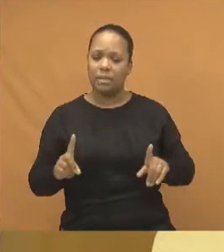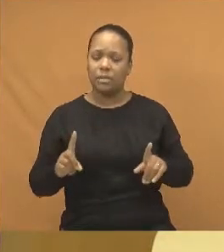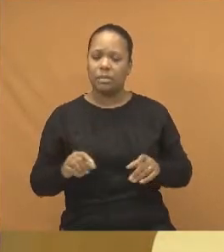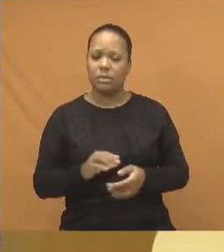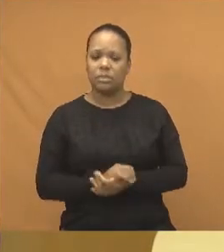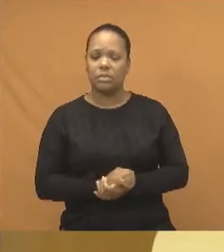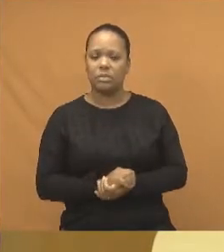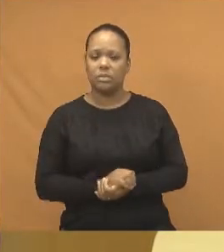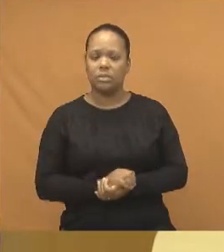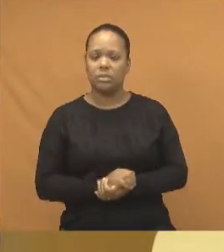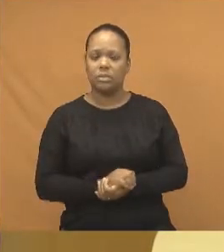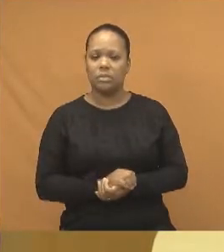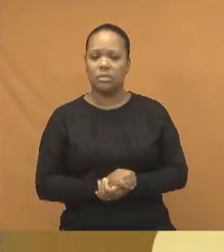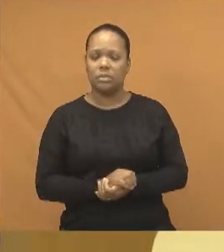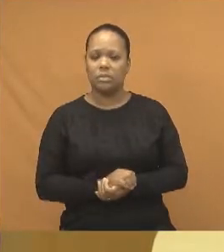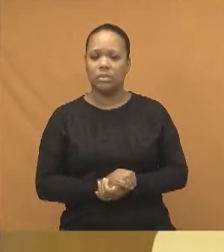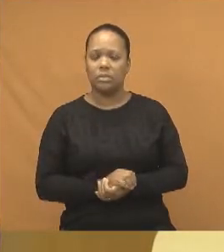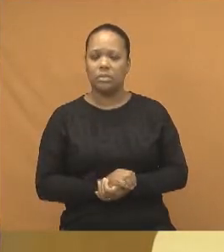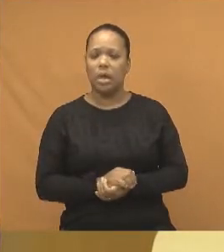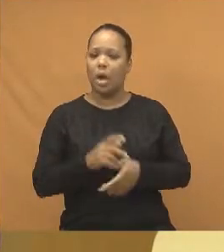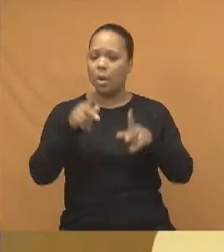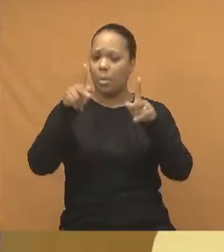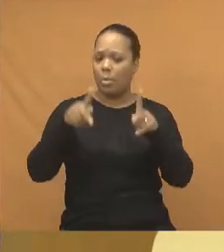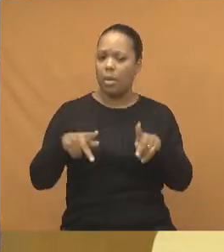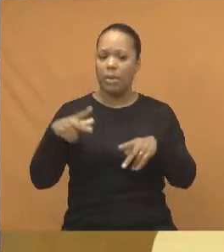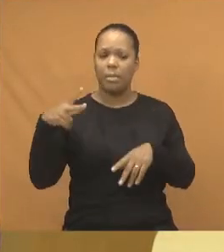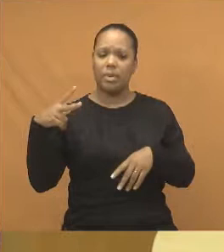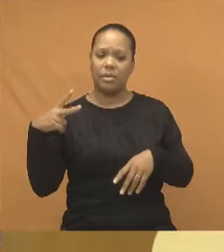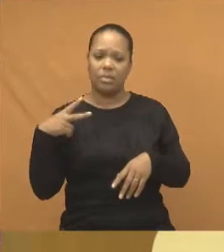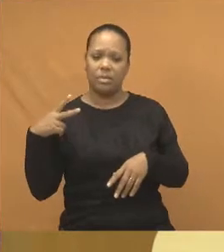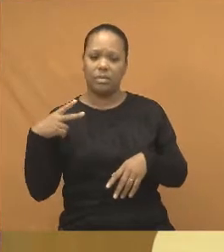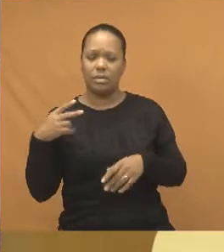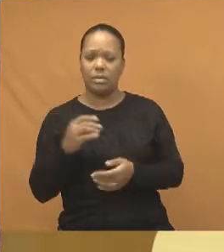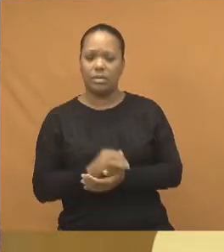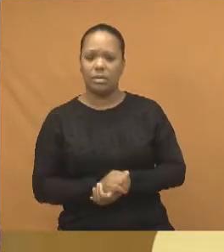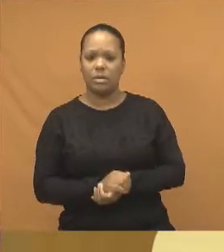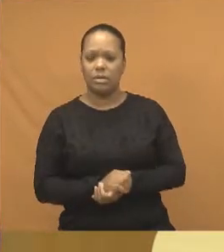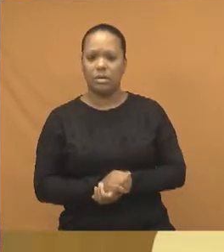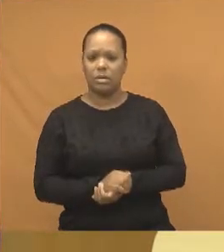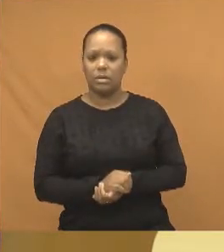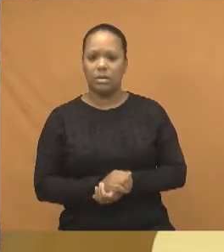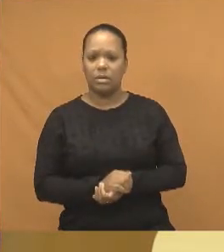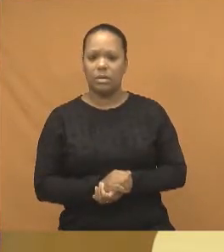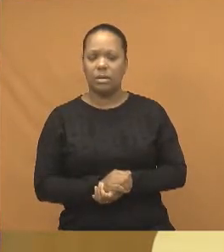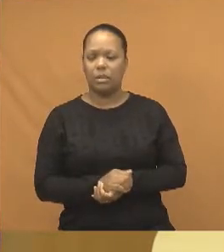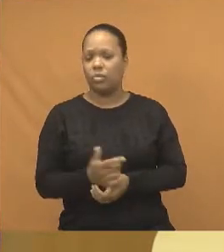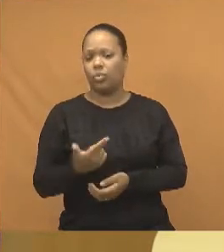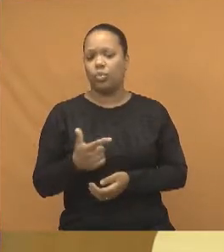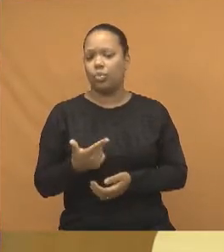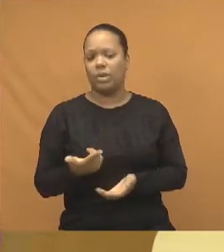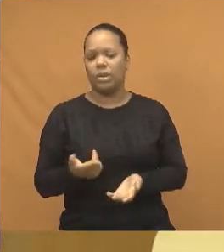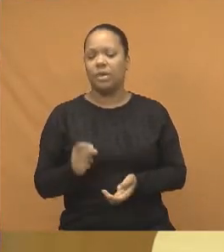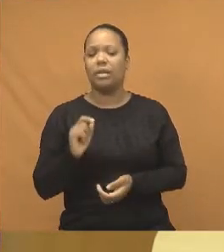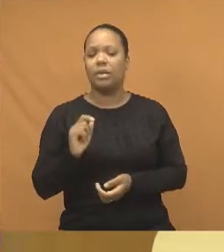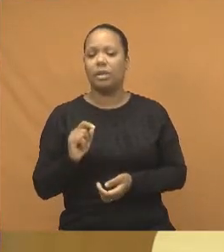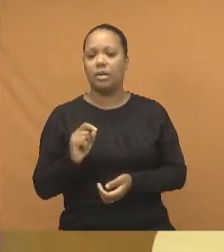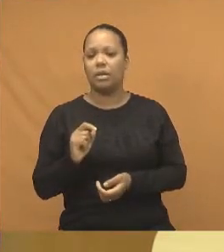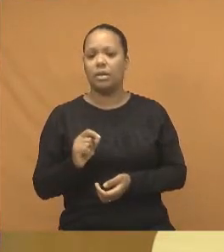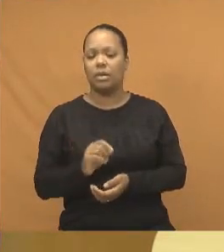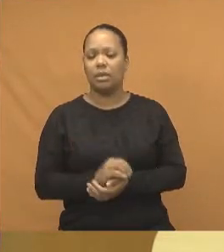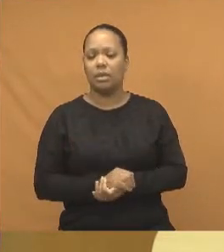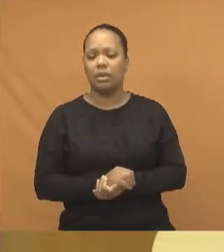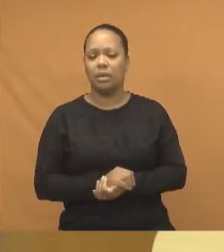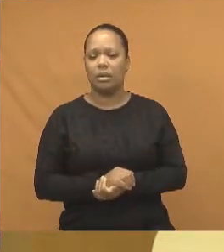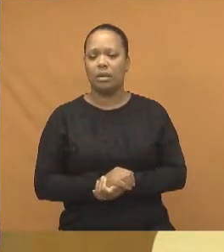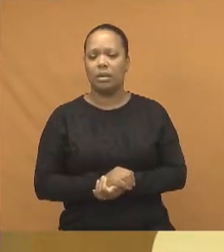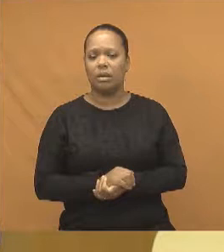englobando instituições públicas e privadas, a gente não vai ter quem caracterize,